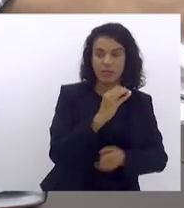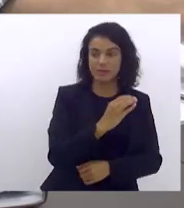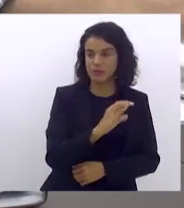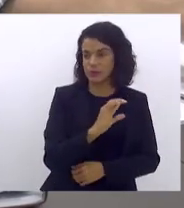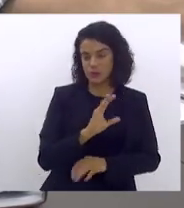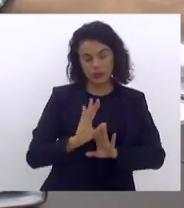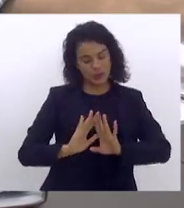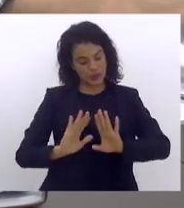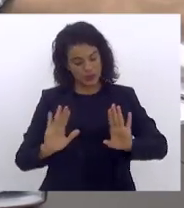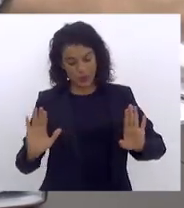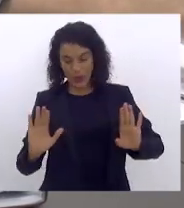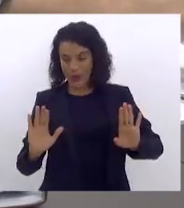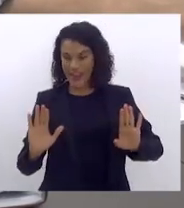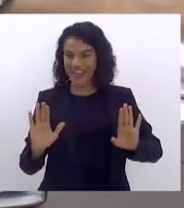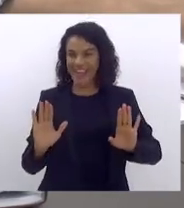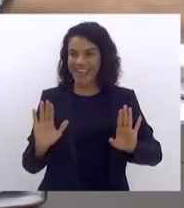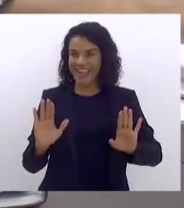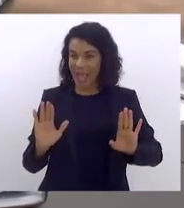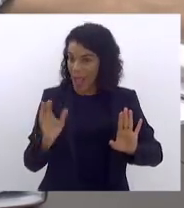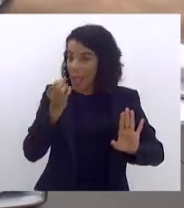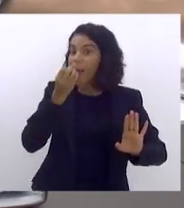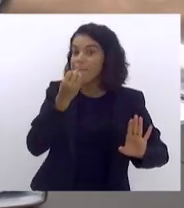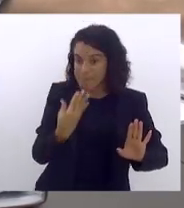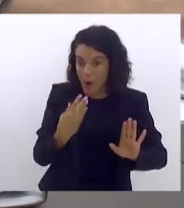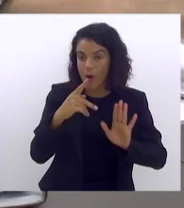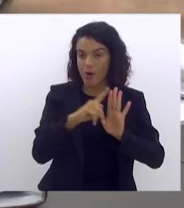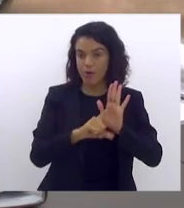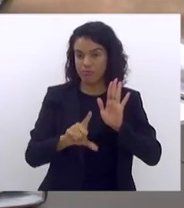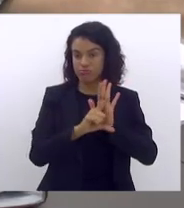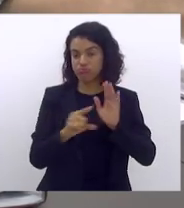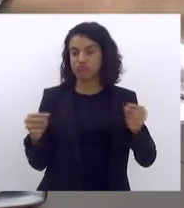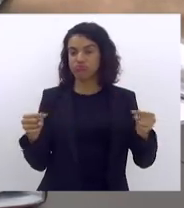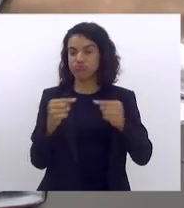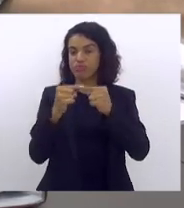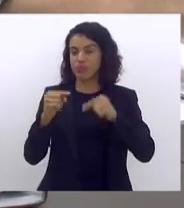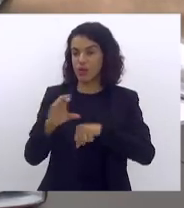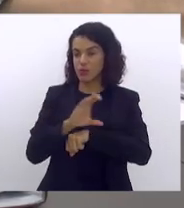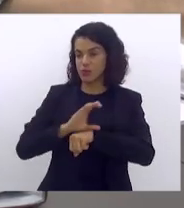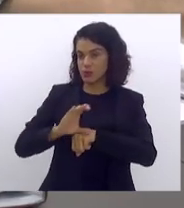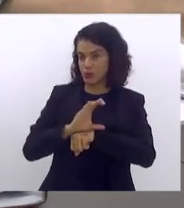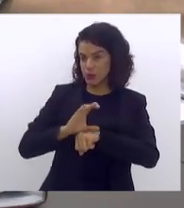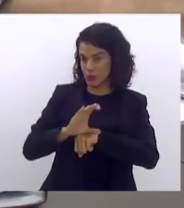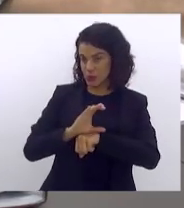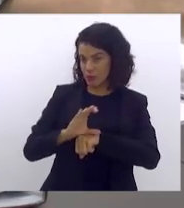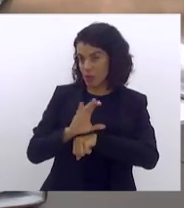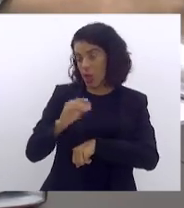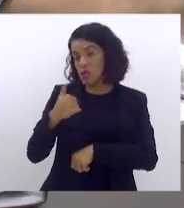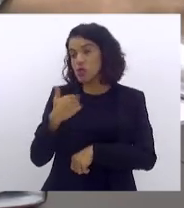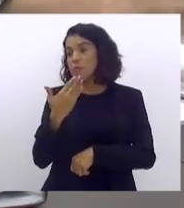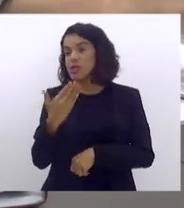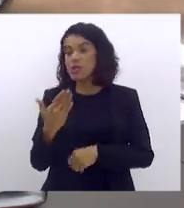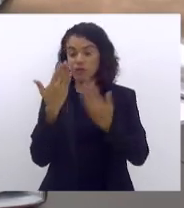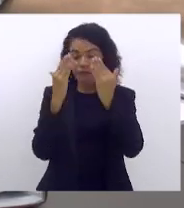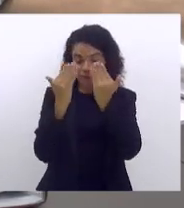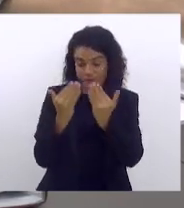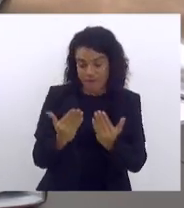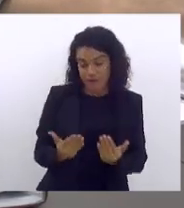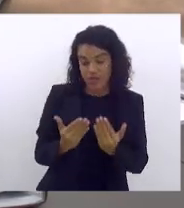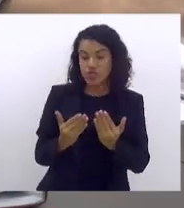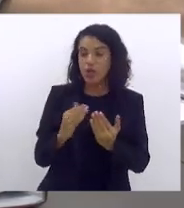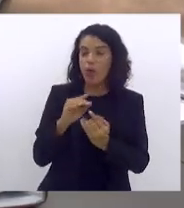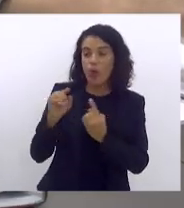Só isso. Então, eu e acho mais que... nada. Quer dizer, é bom o projeto e é constitucional, ponto. Então, eu acho que e a gente minha, pode... meu pedido de vista tem